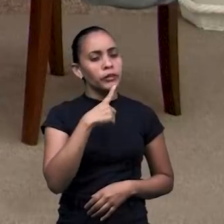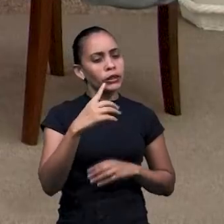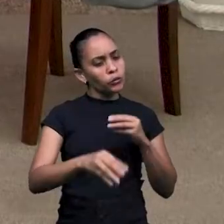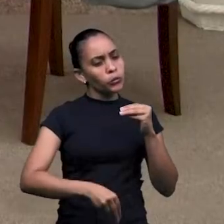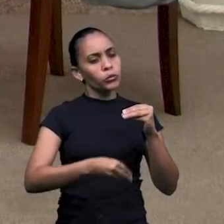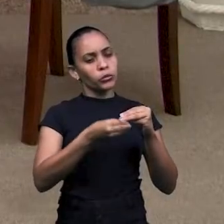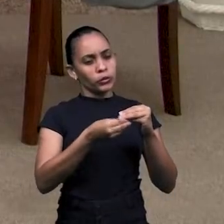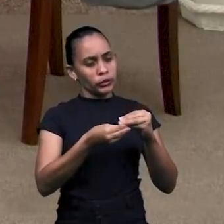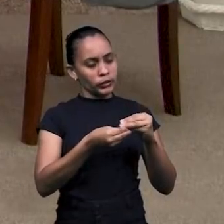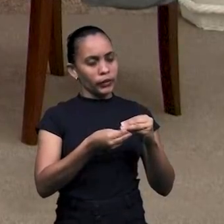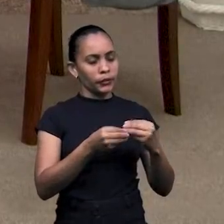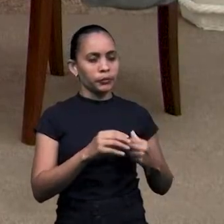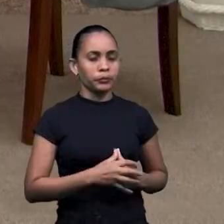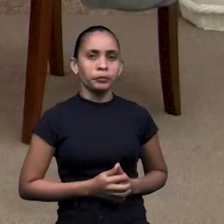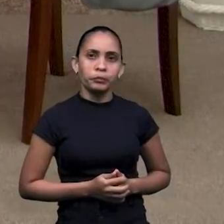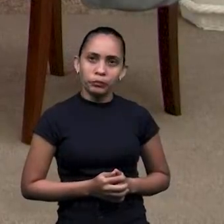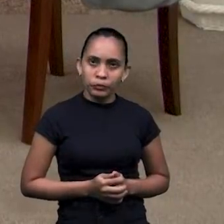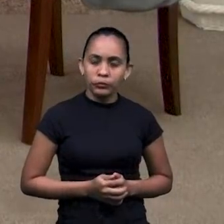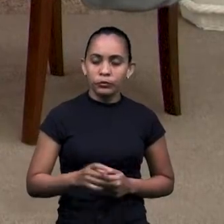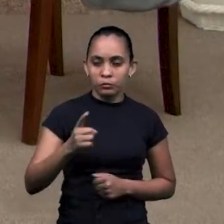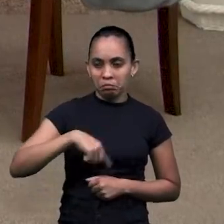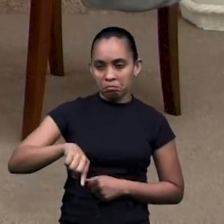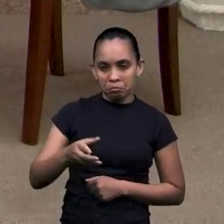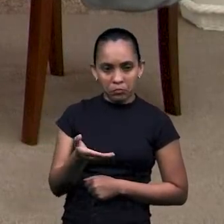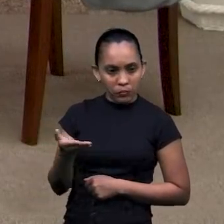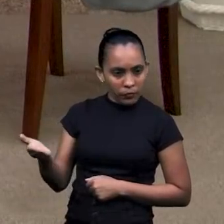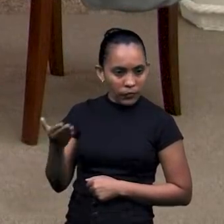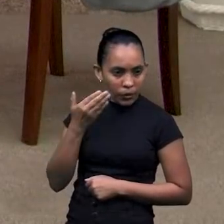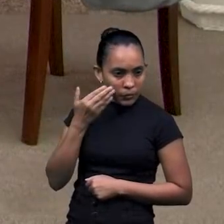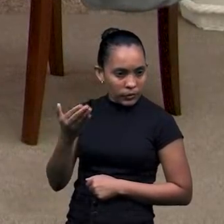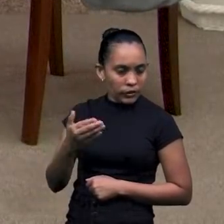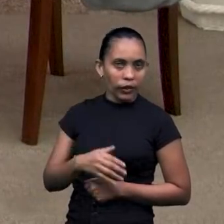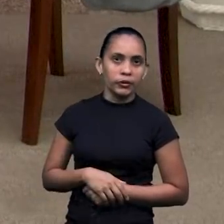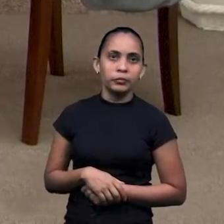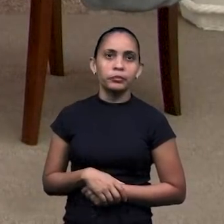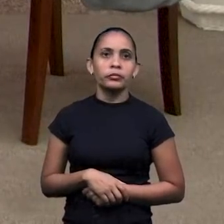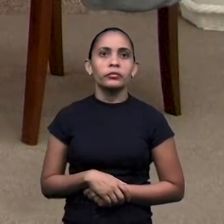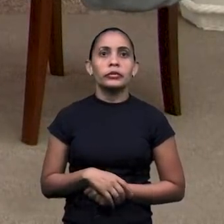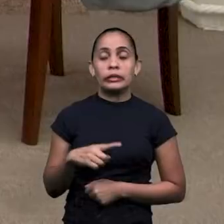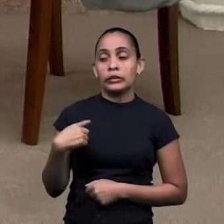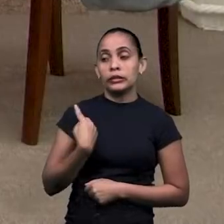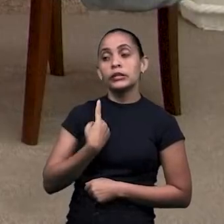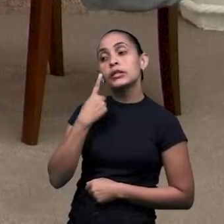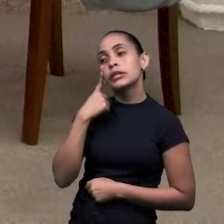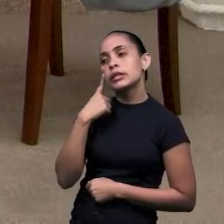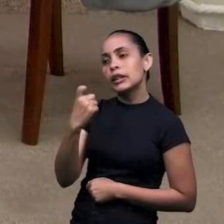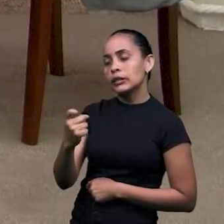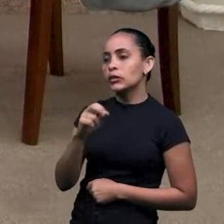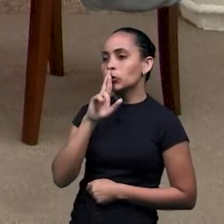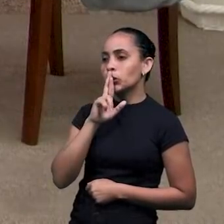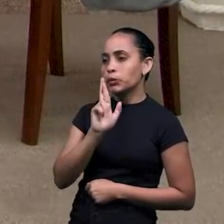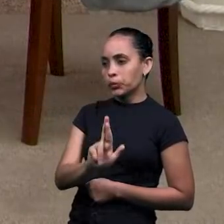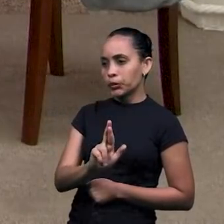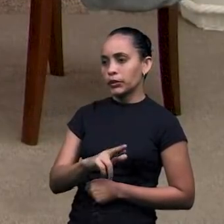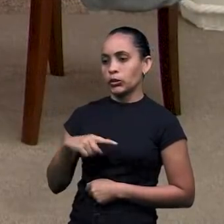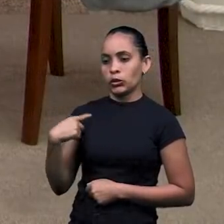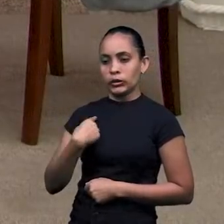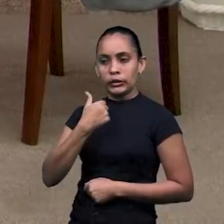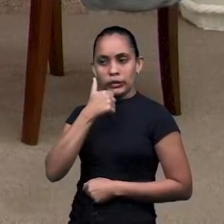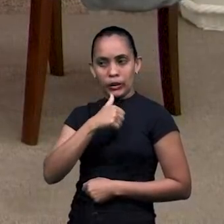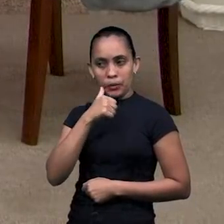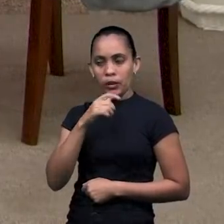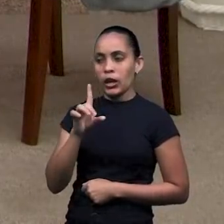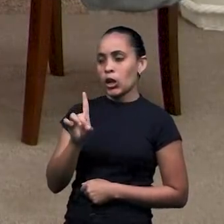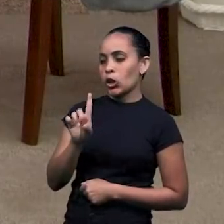comentário a fazer acerca do que os nossos irmãos apresentaram. Com a palavra. Temos sim, pastor. É interessante na resposta da nossa irmã